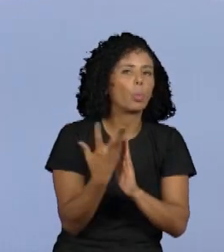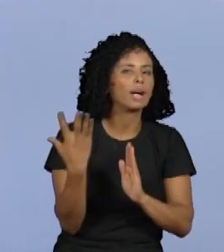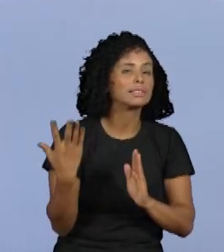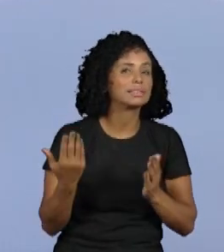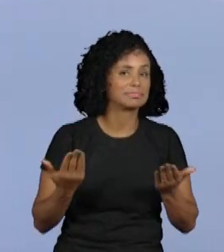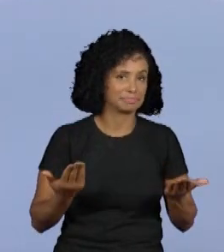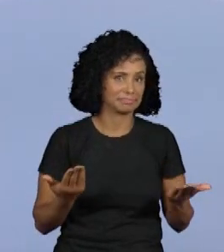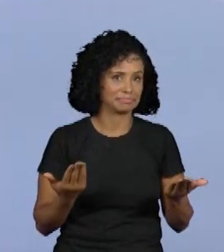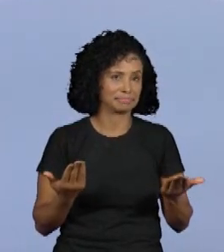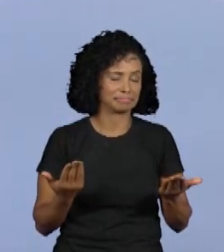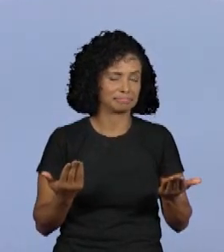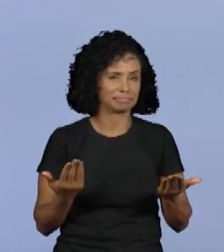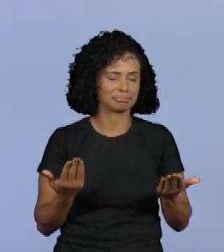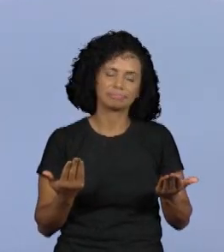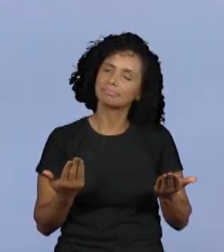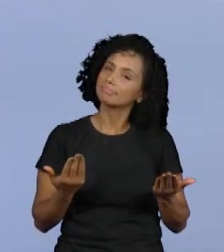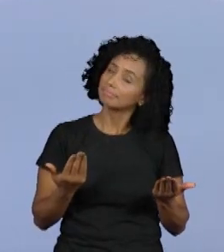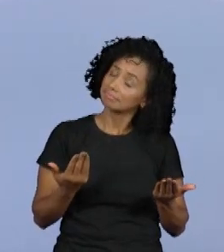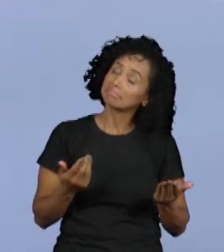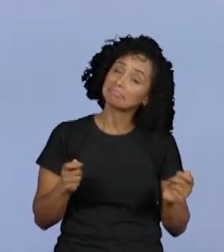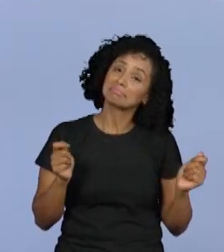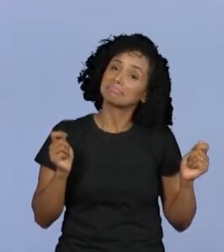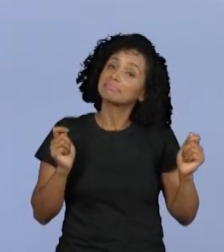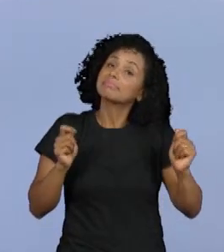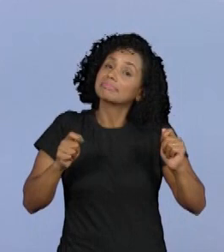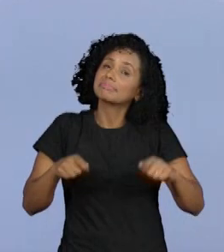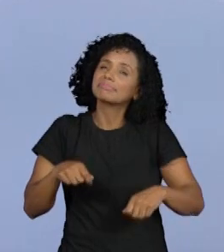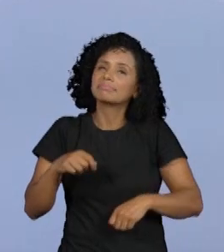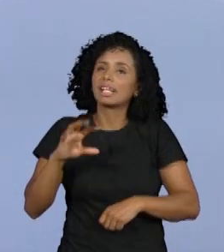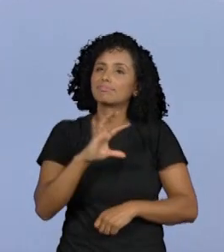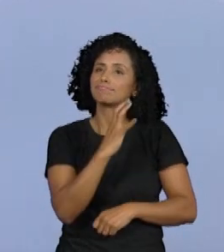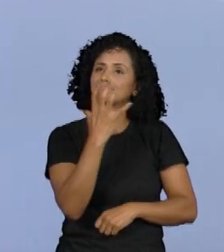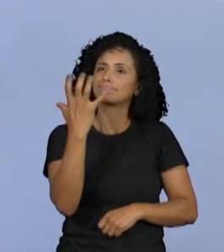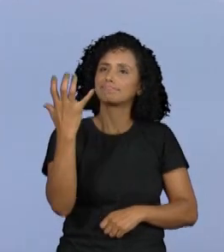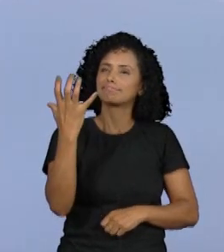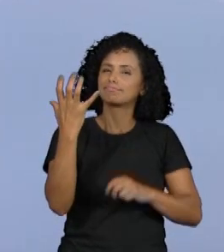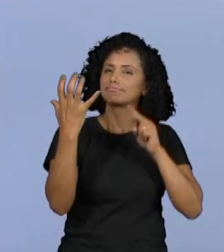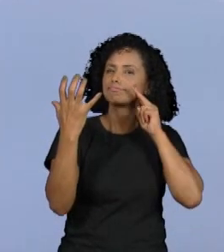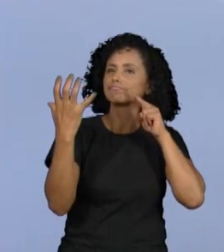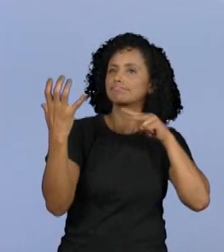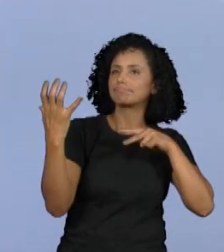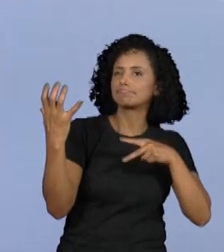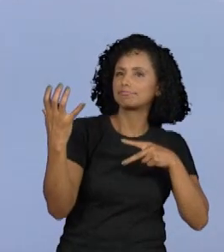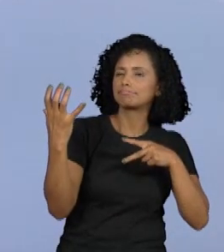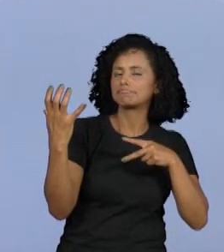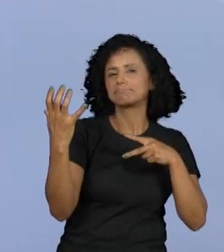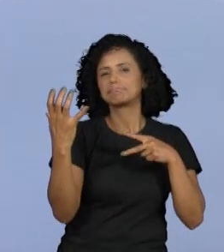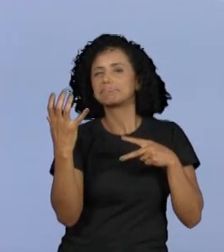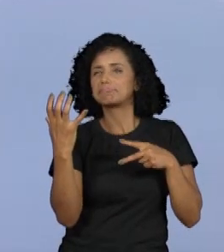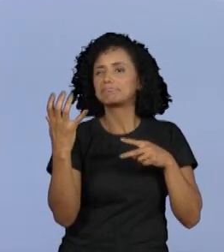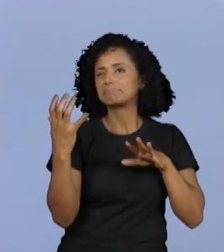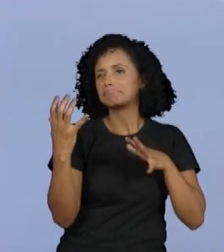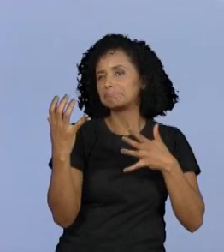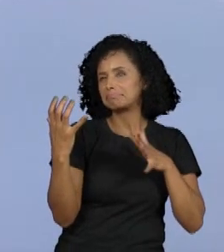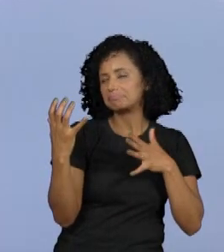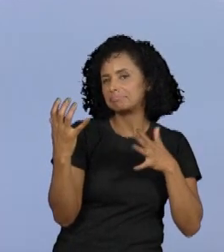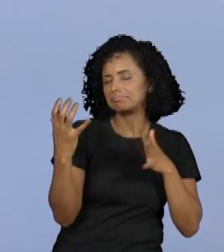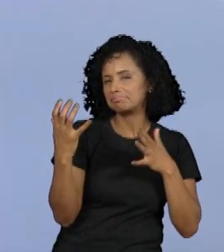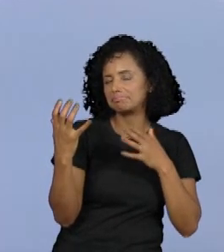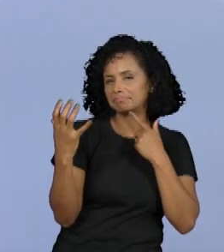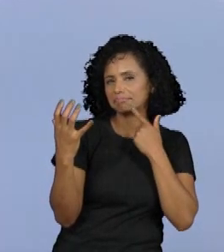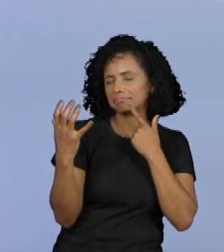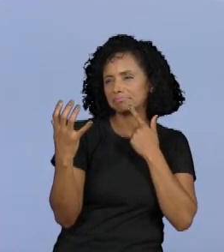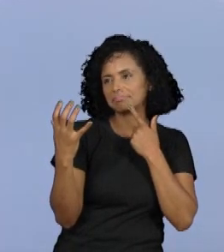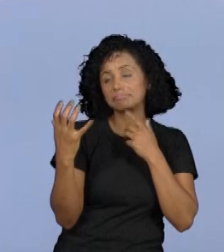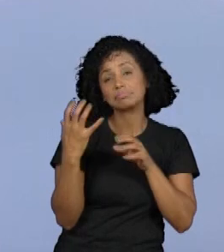uma estimativa, né, professora? Sim. Será que tem muitas, tem poucas? Então vou deduzir que tem determinada